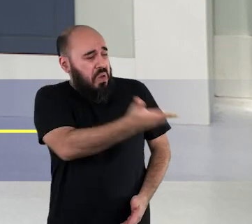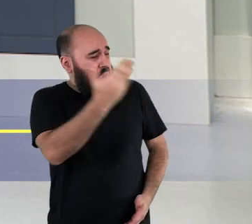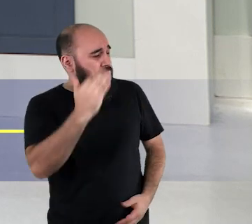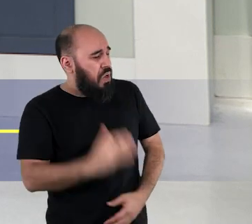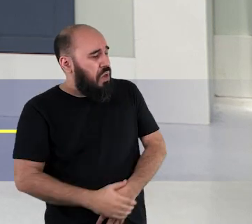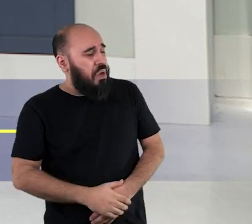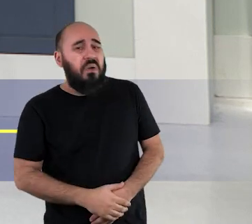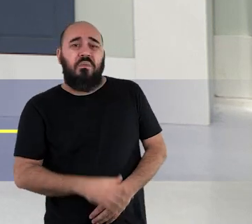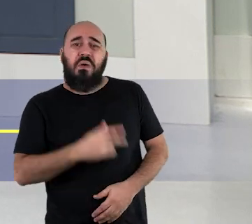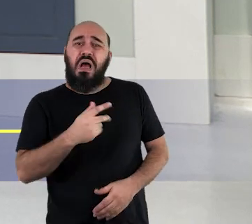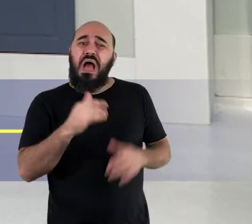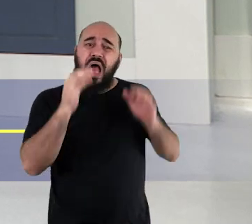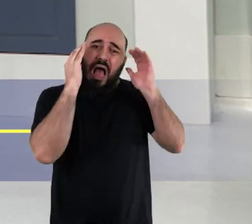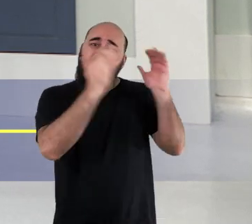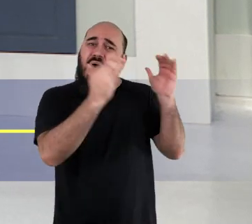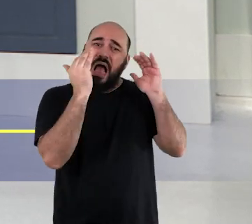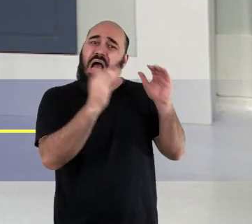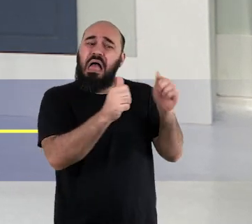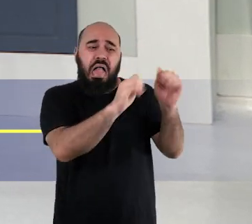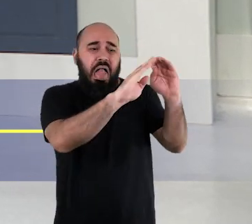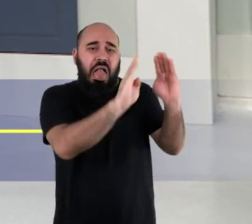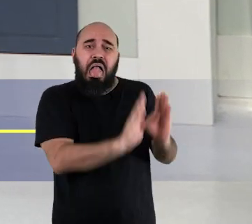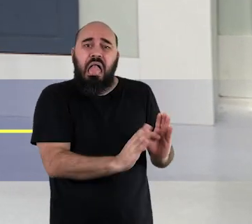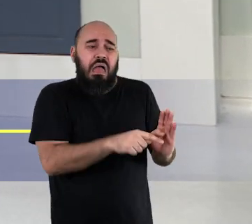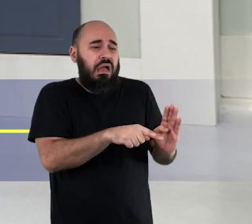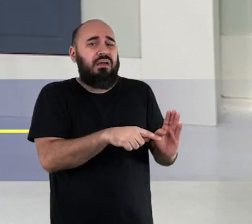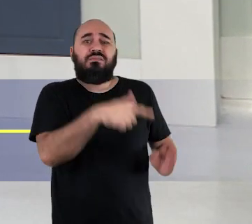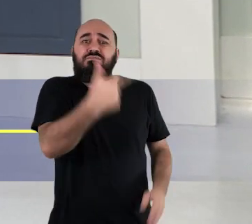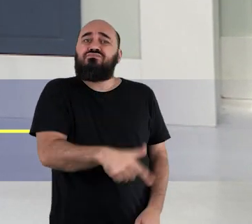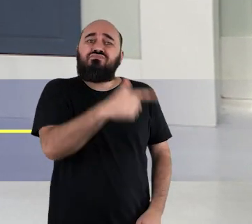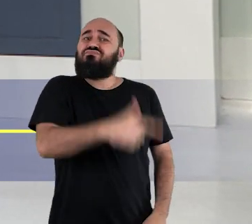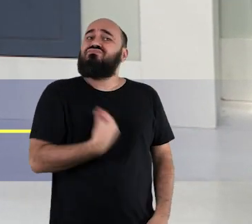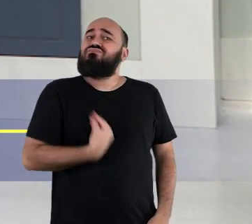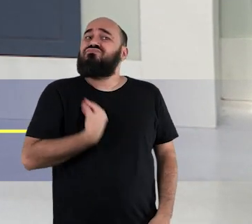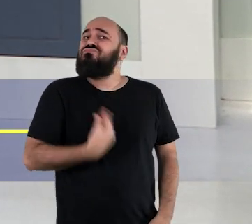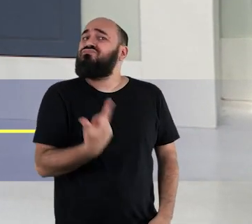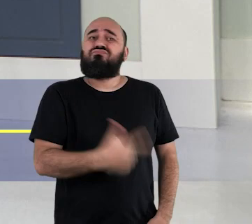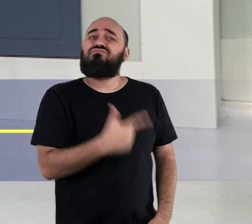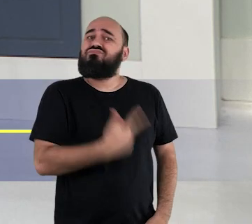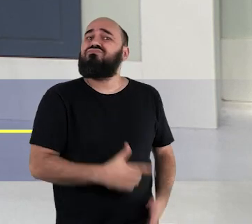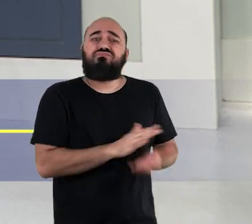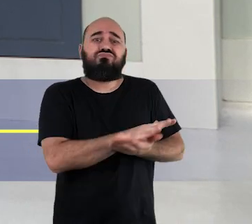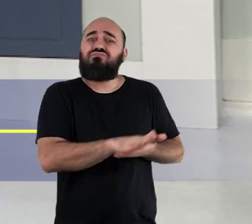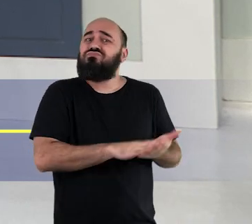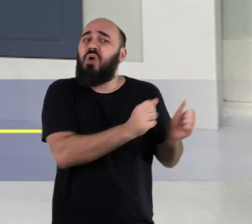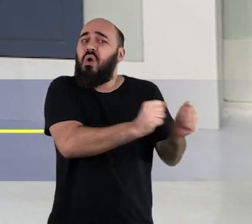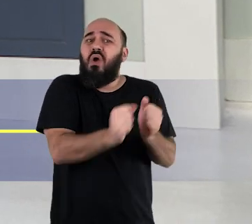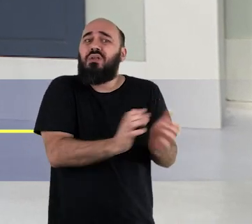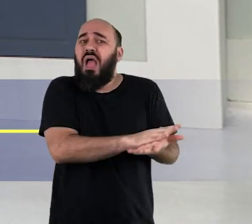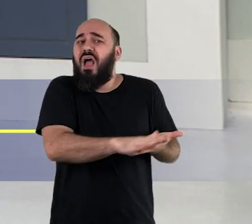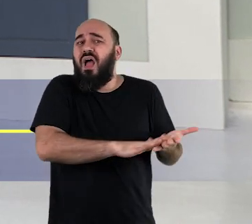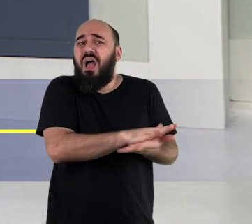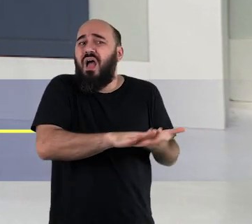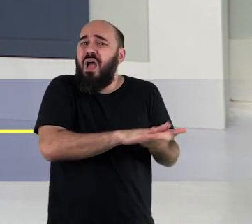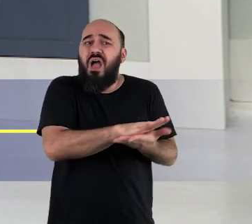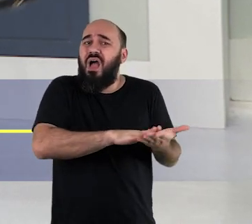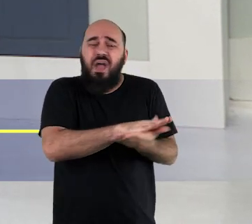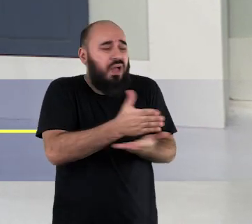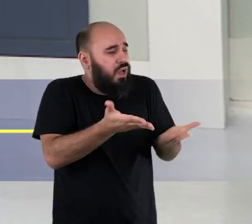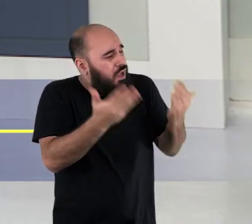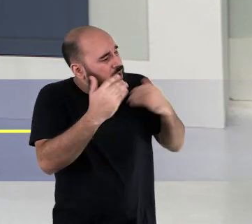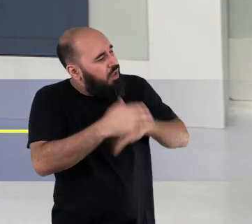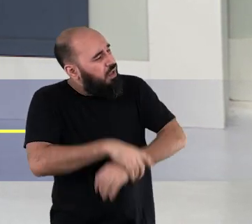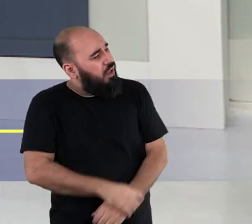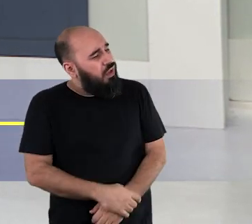Deus imaginário, um Deus pagão, um Deus falso, inexistente, sem poder algum. E